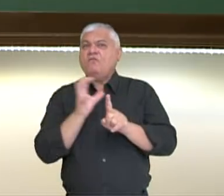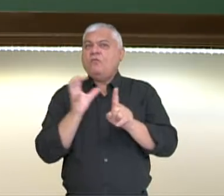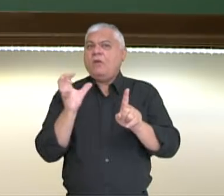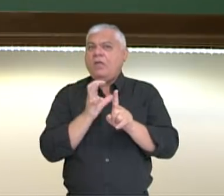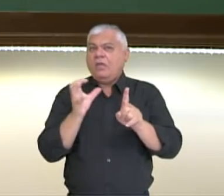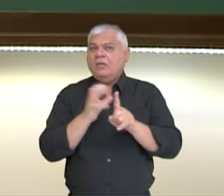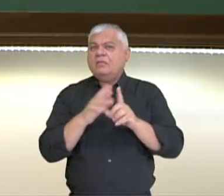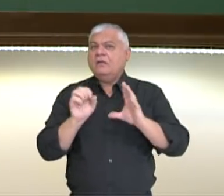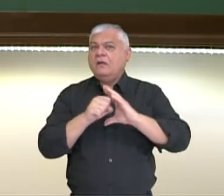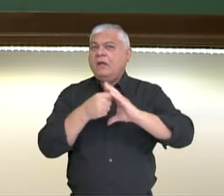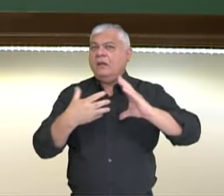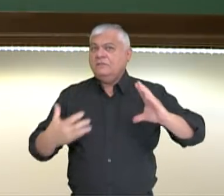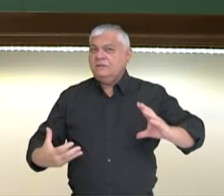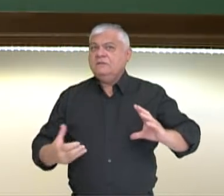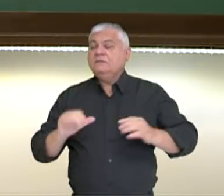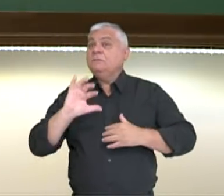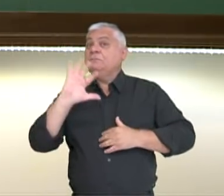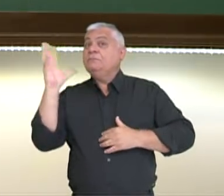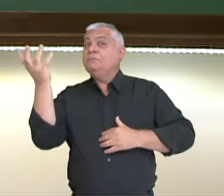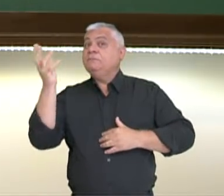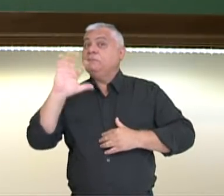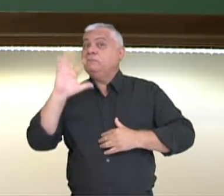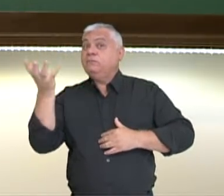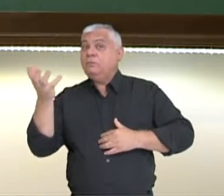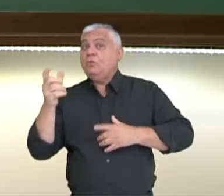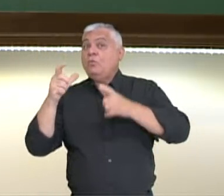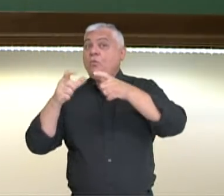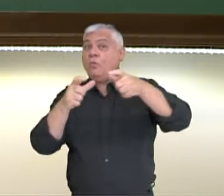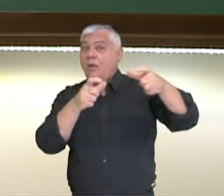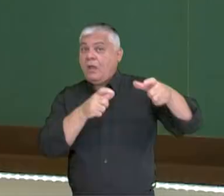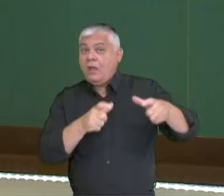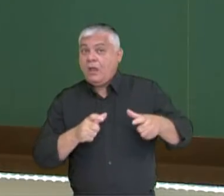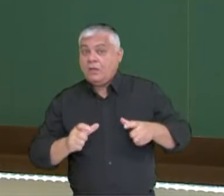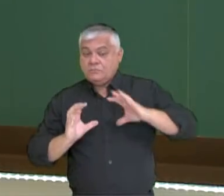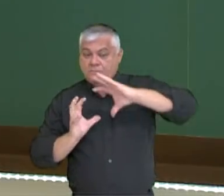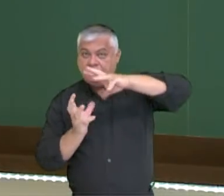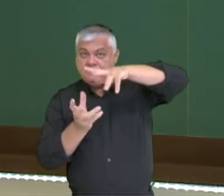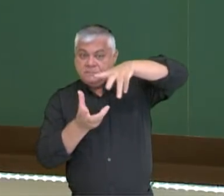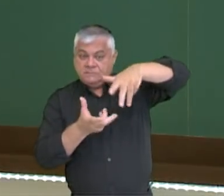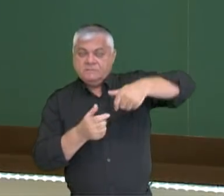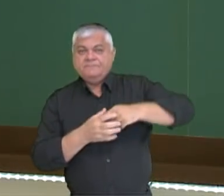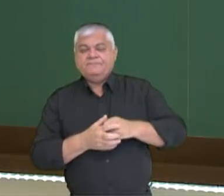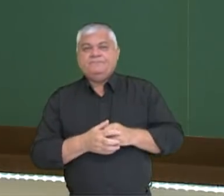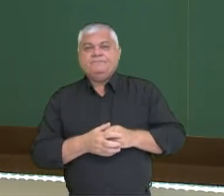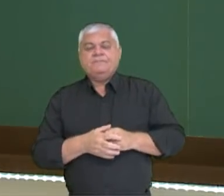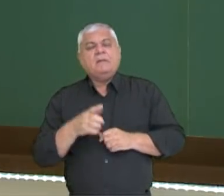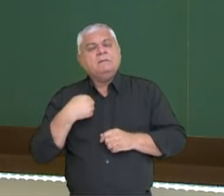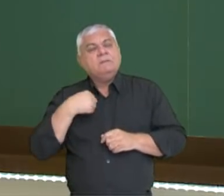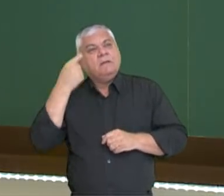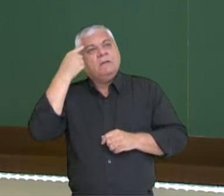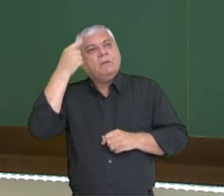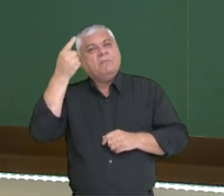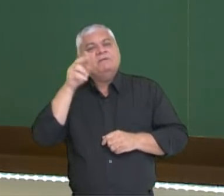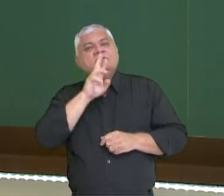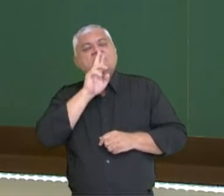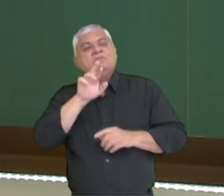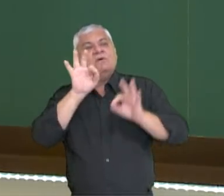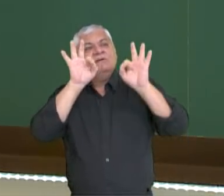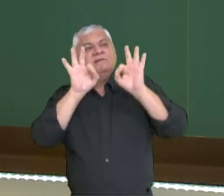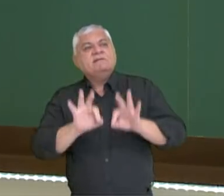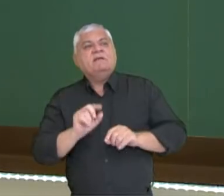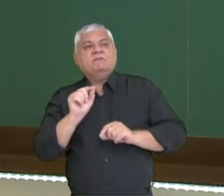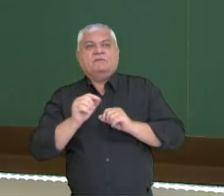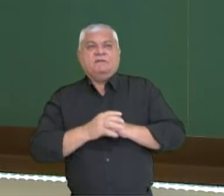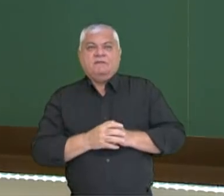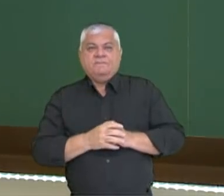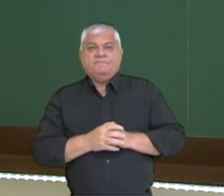nas características dos climas de diversos lugares do planeta. Então, quando eu penso isso, é correto afirmar que...